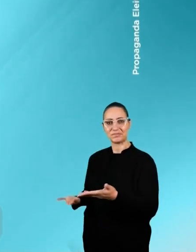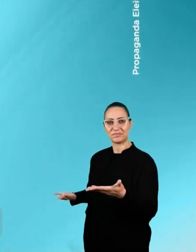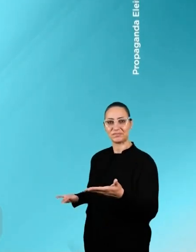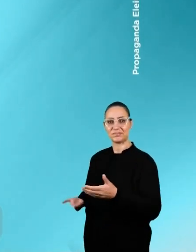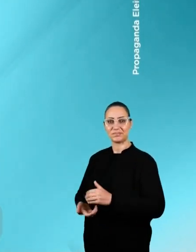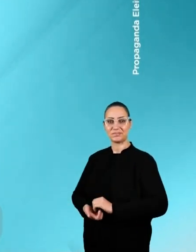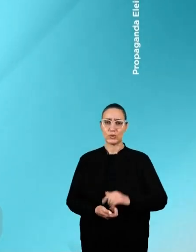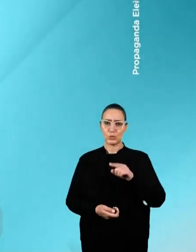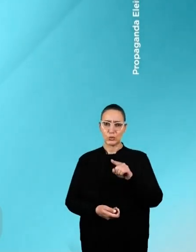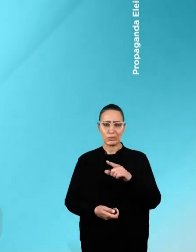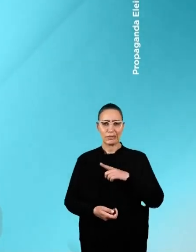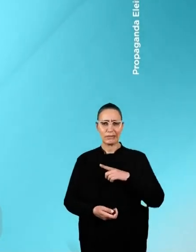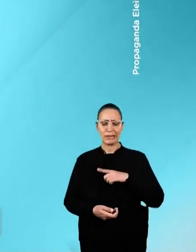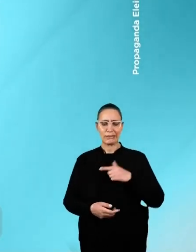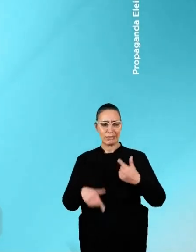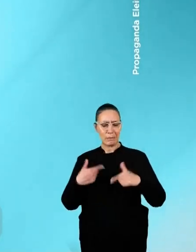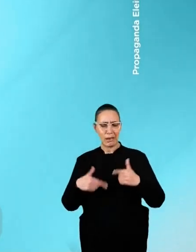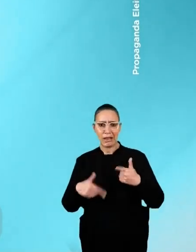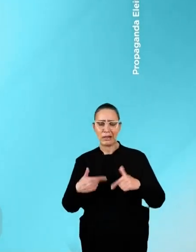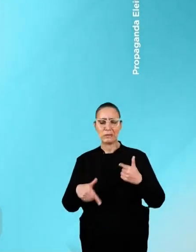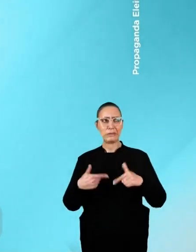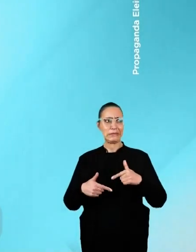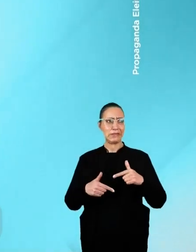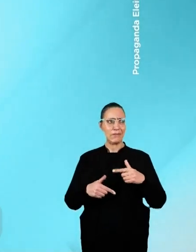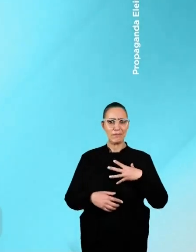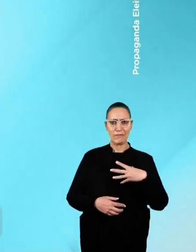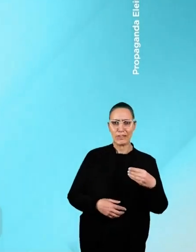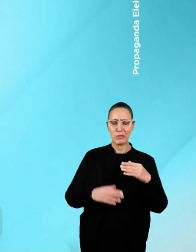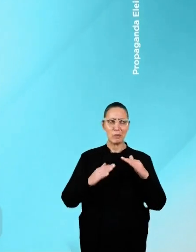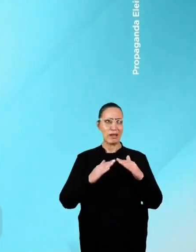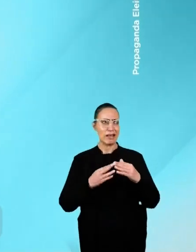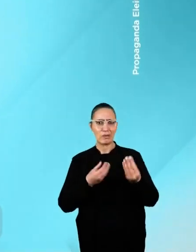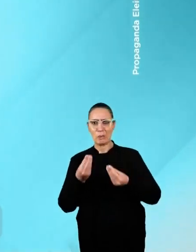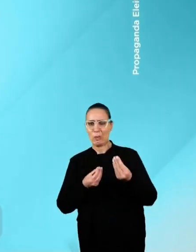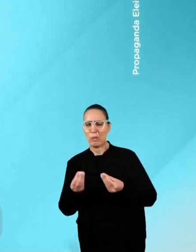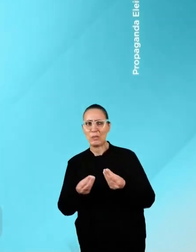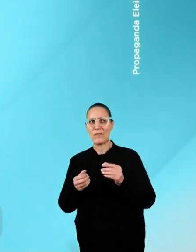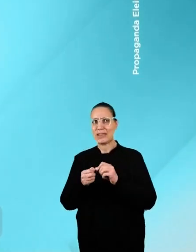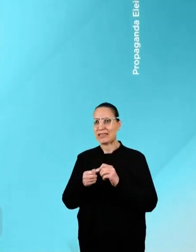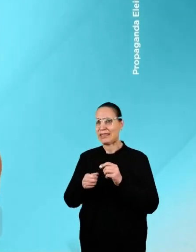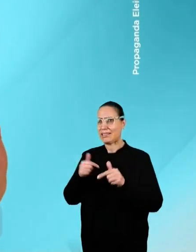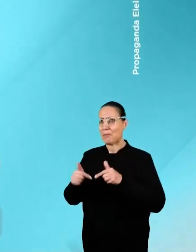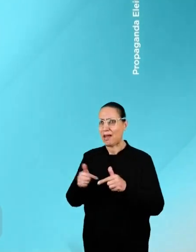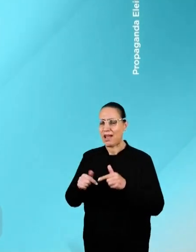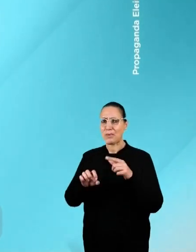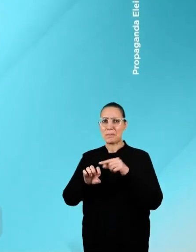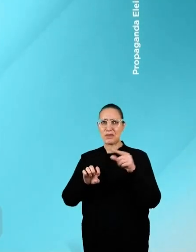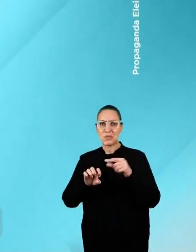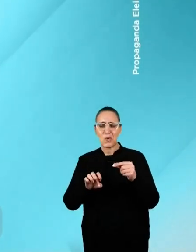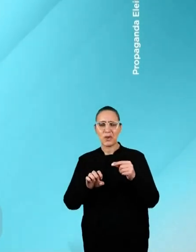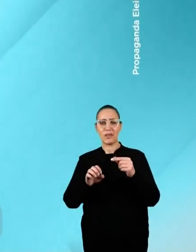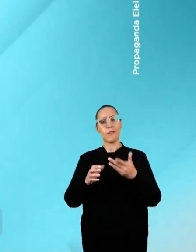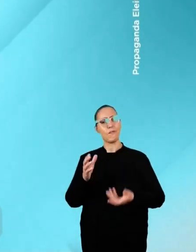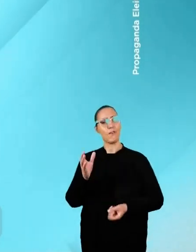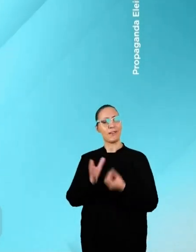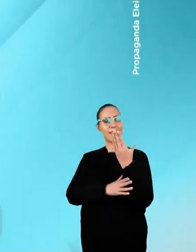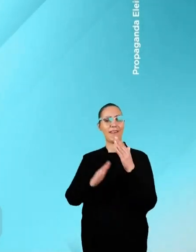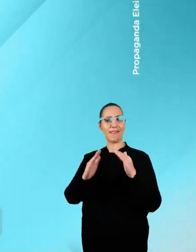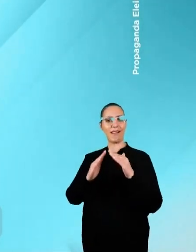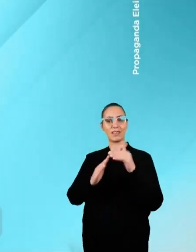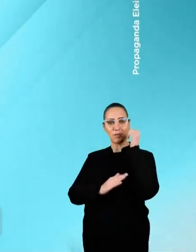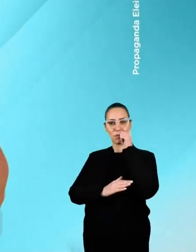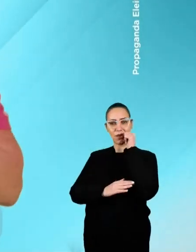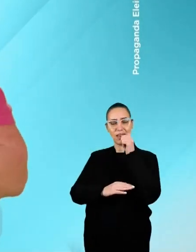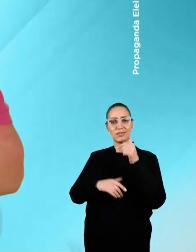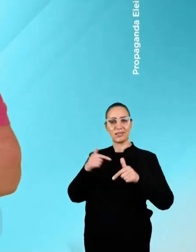federal, 4410. Tu que tem 3 turnos, casa, filho e trabalho, já pensou num lugar que possibilite fazer teu negócio e tua carreira crescer? Sou Ana Cláudia e vou